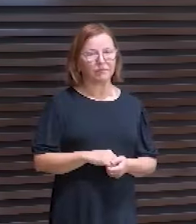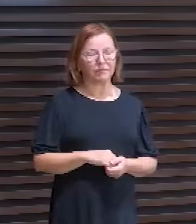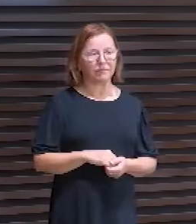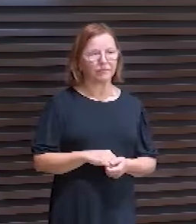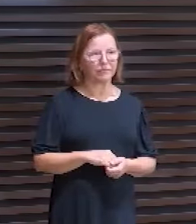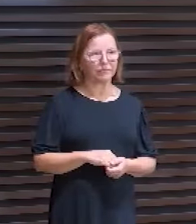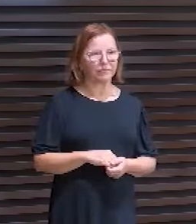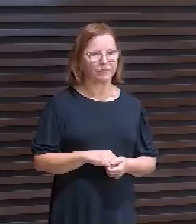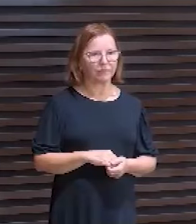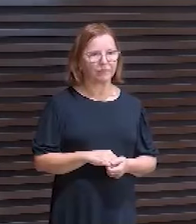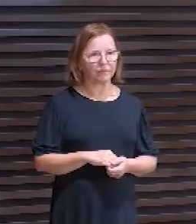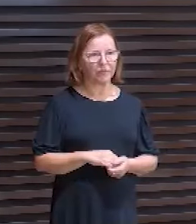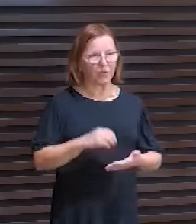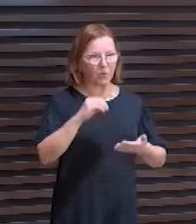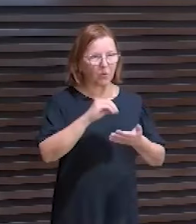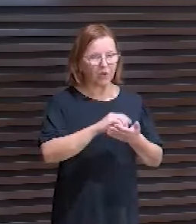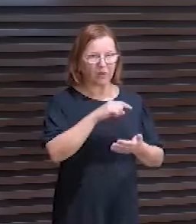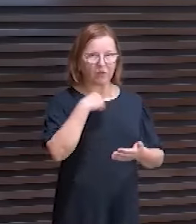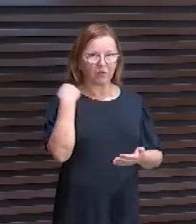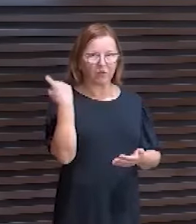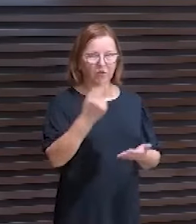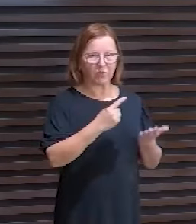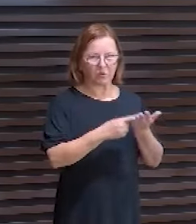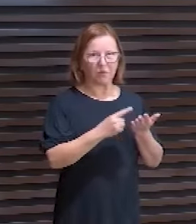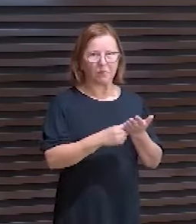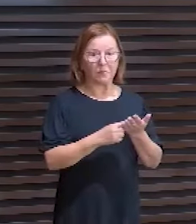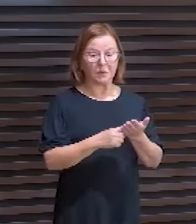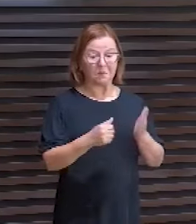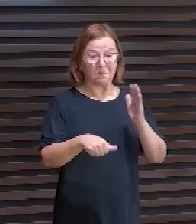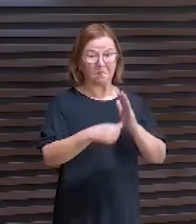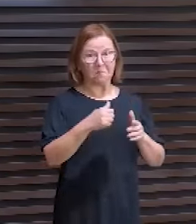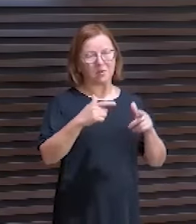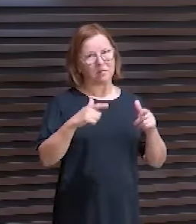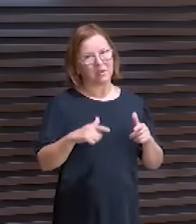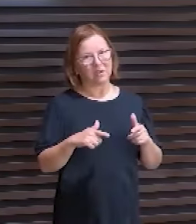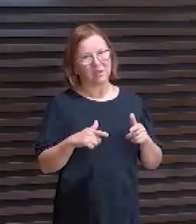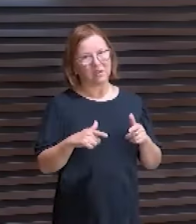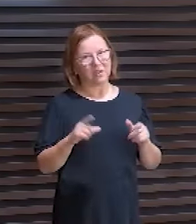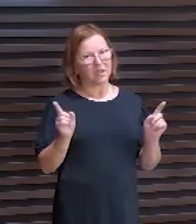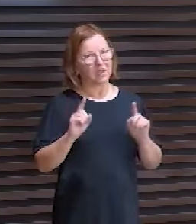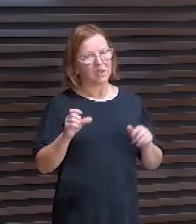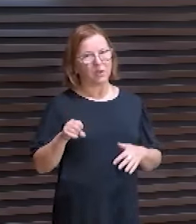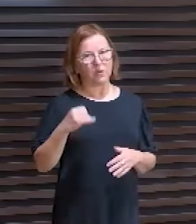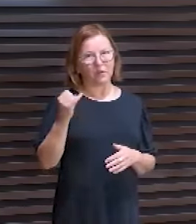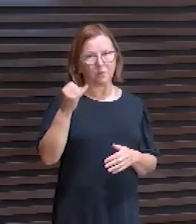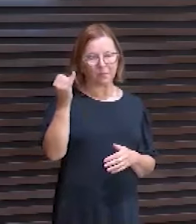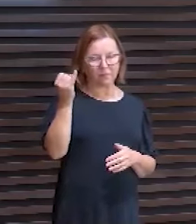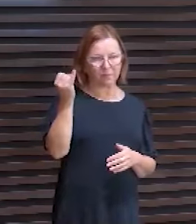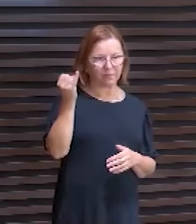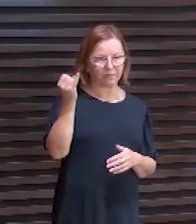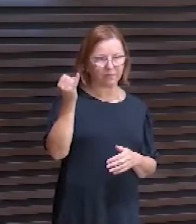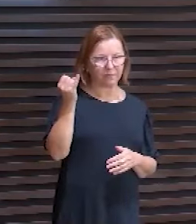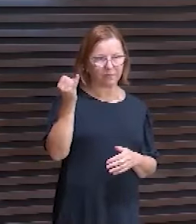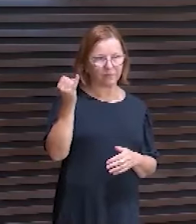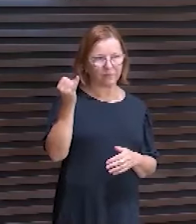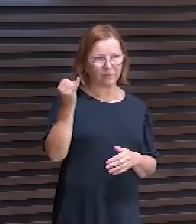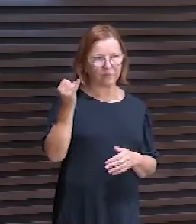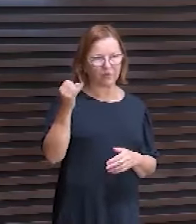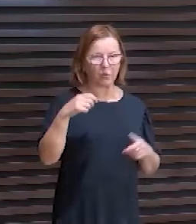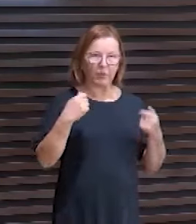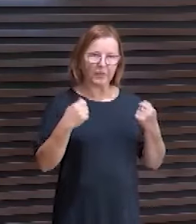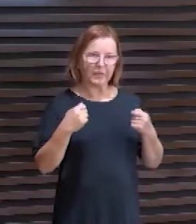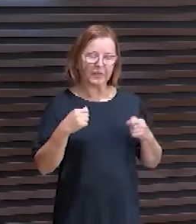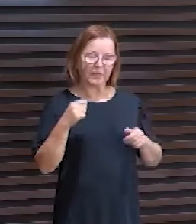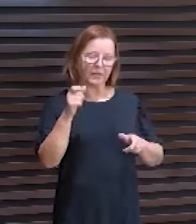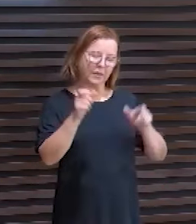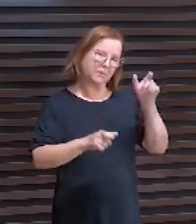colocar os nossos compromissos em primeiro lugar sem nos importar com as necessidades dos outros talvez